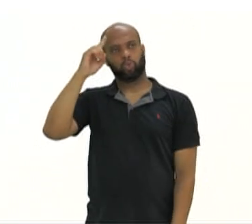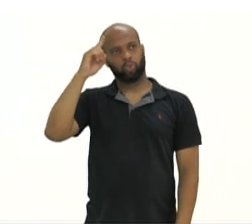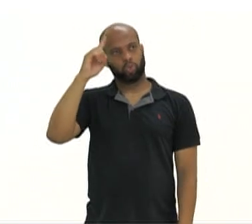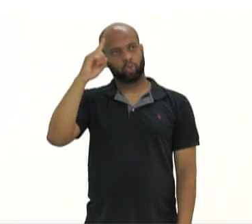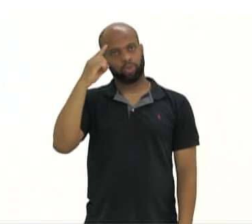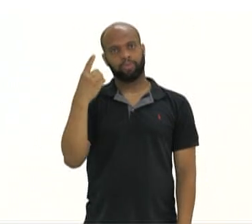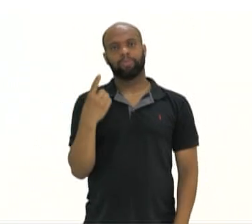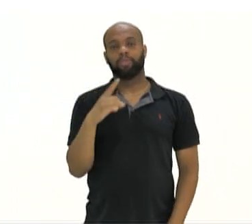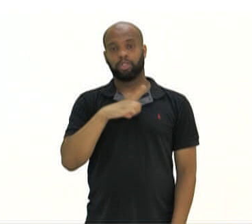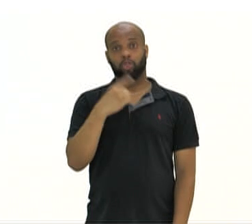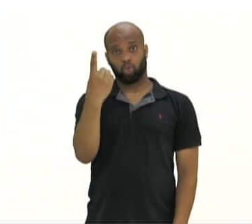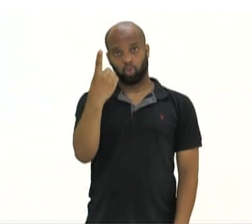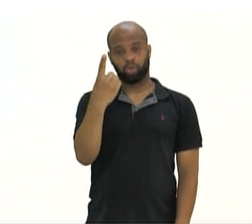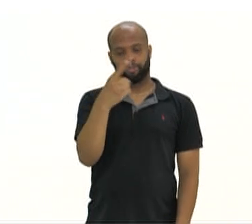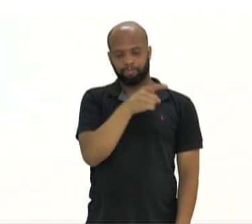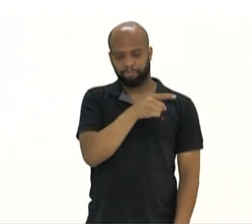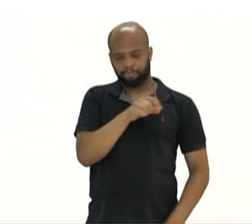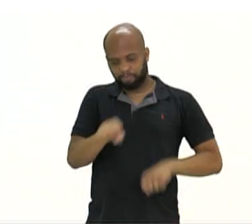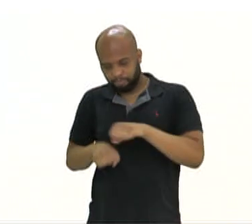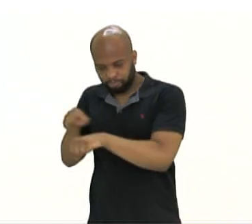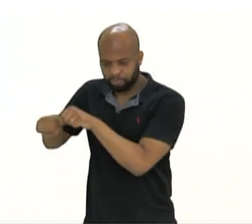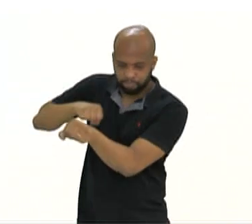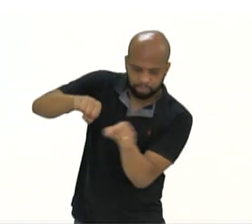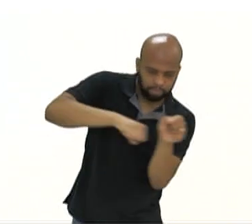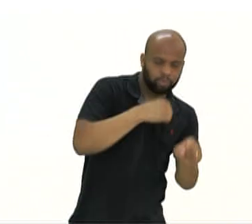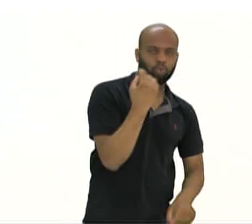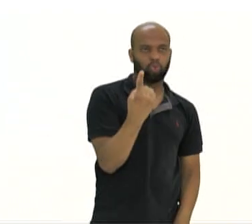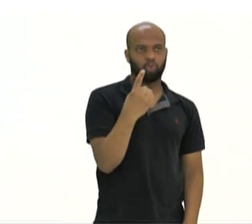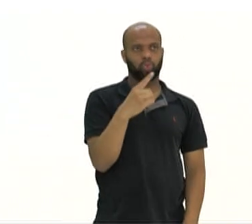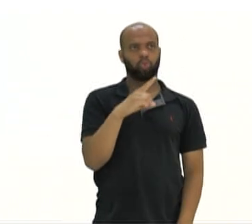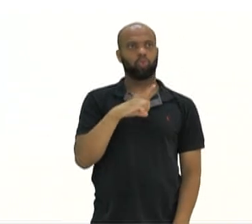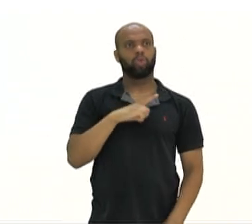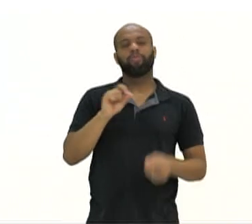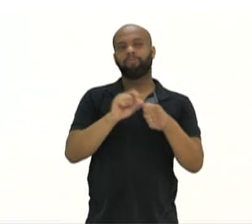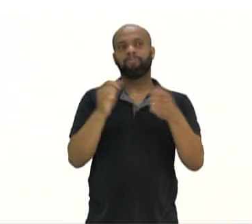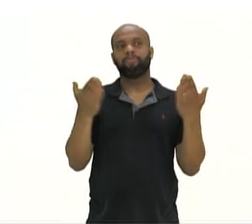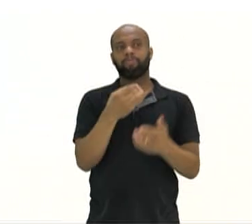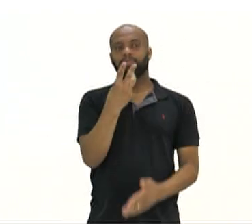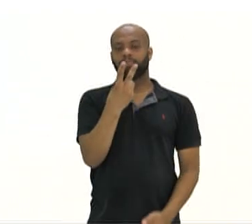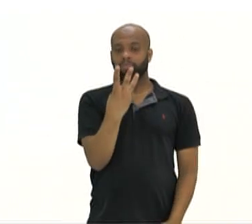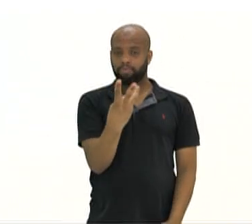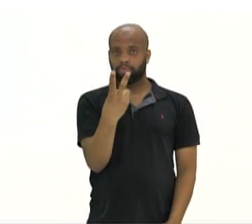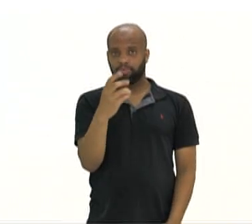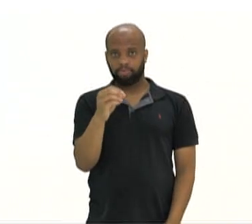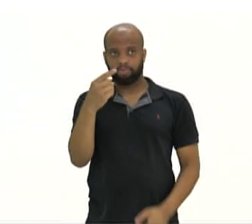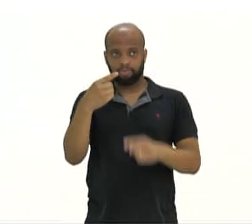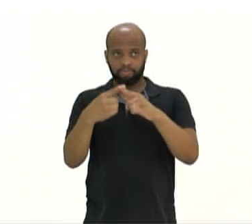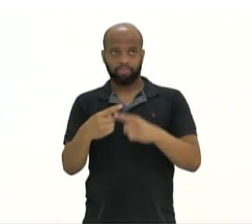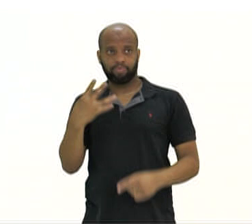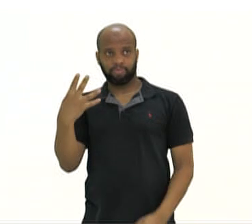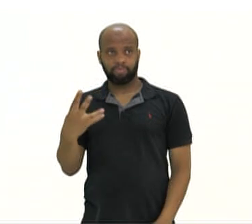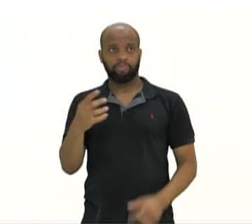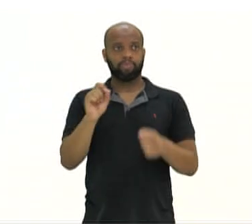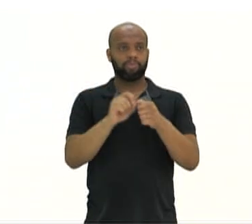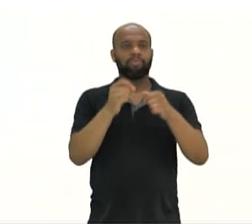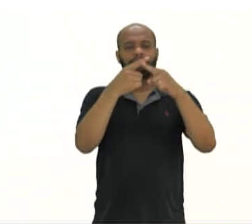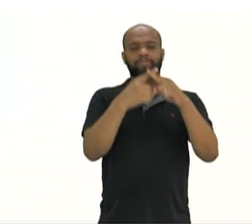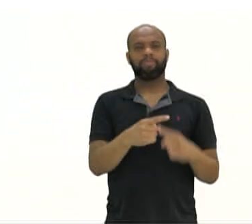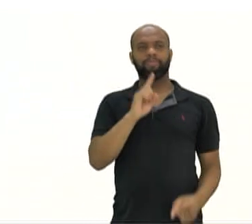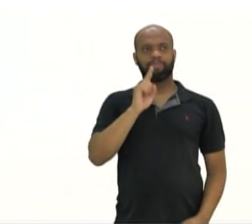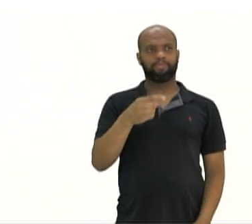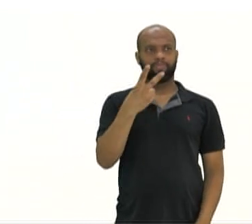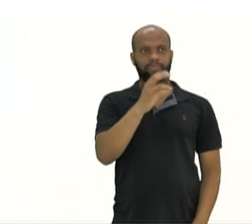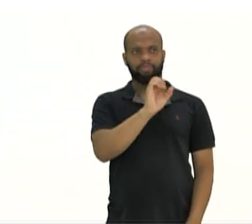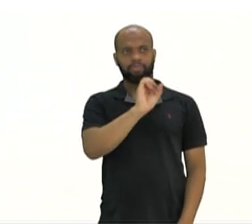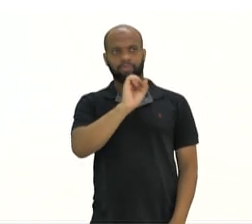em uma volta. Então, 320 vezes 4, 1.280 metros. Legal. Só que quanto ele percorre por dia mesmo?